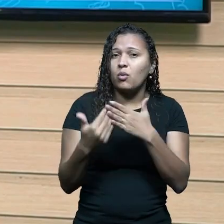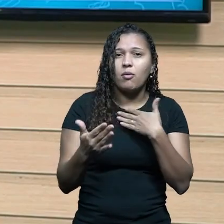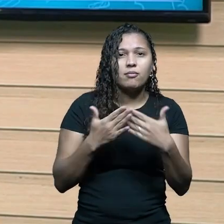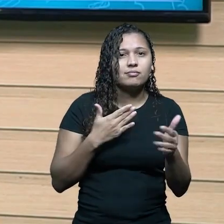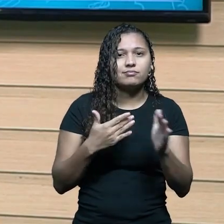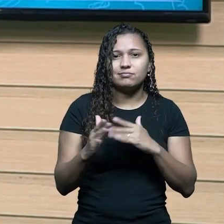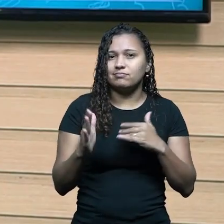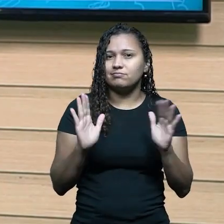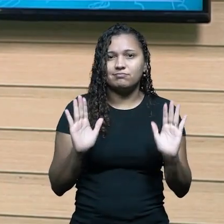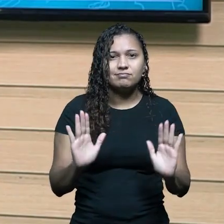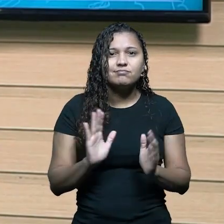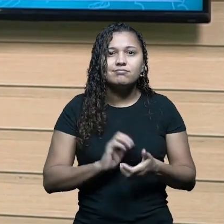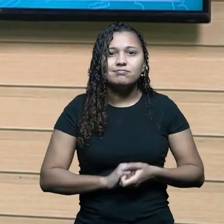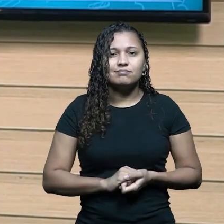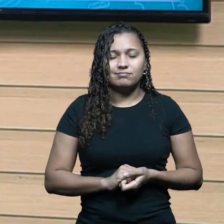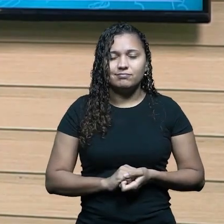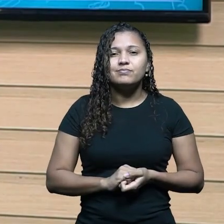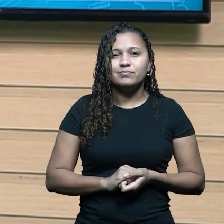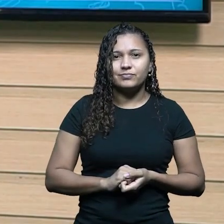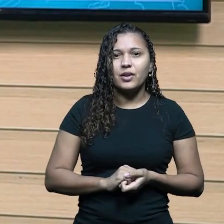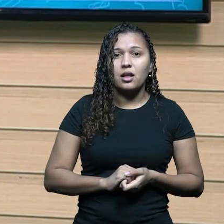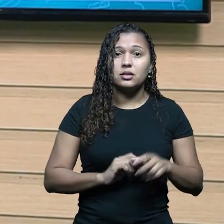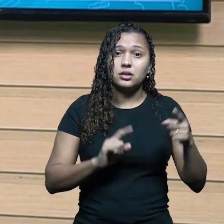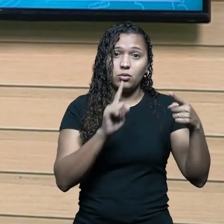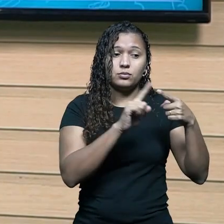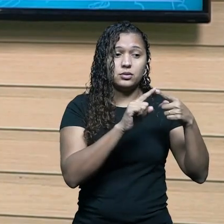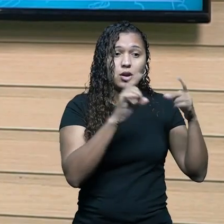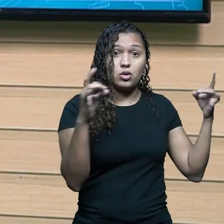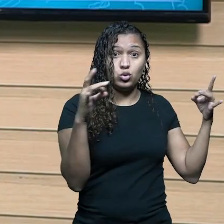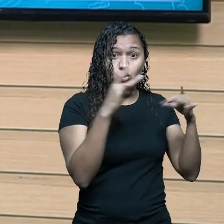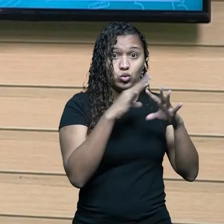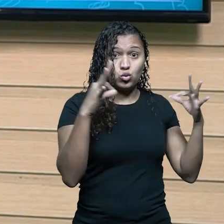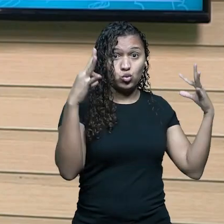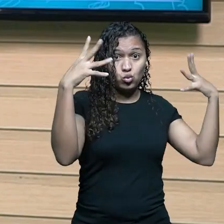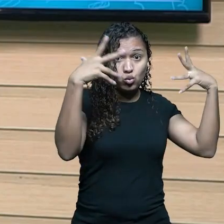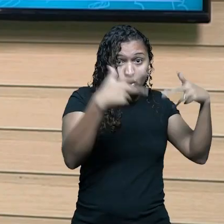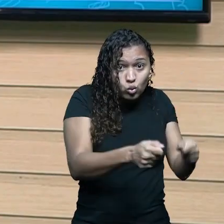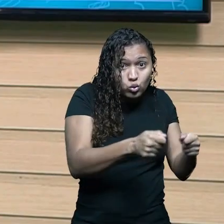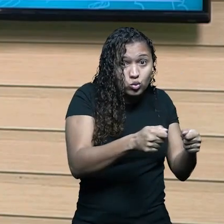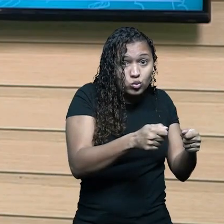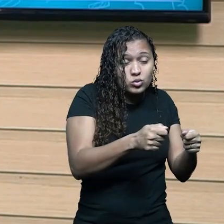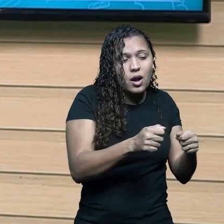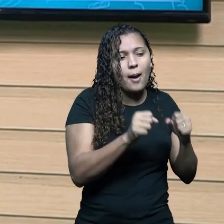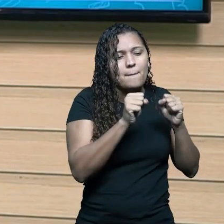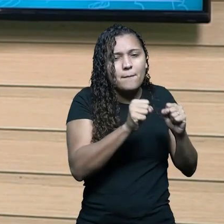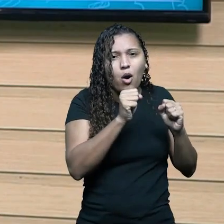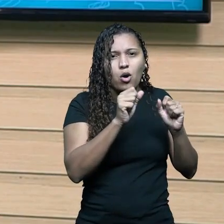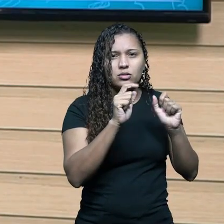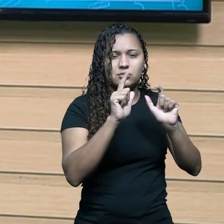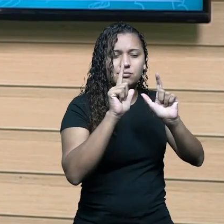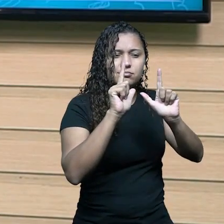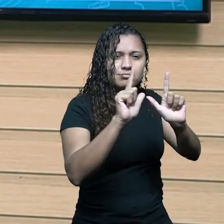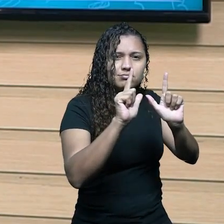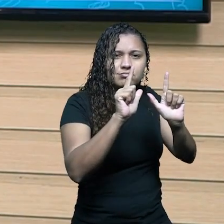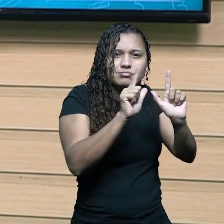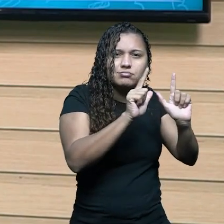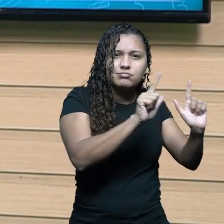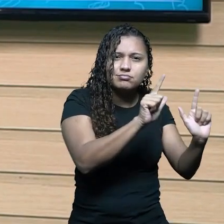construção. Qualquer que seja o desenho, no Model Space ele vai aparecer completo. E aí você